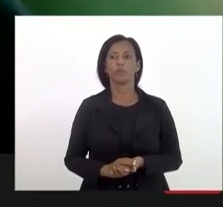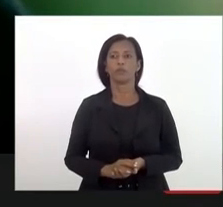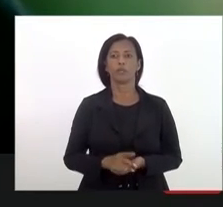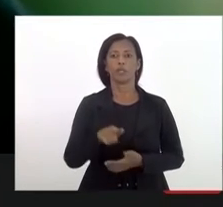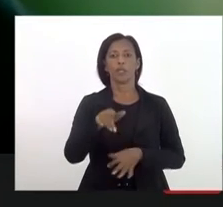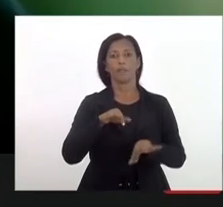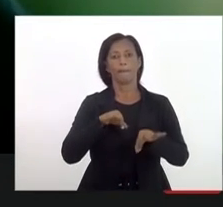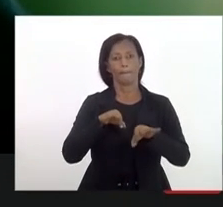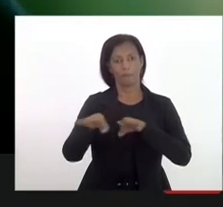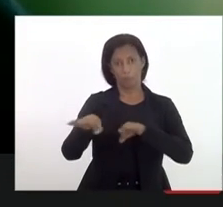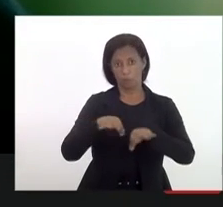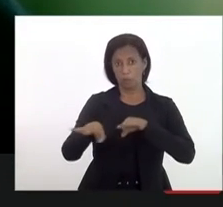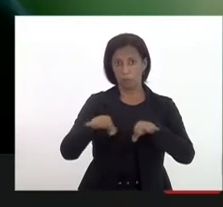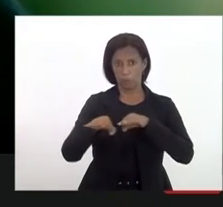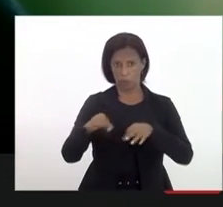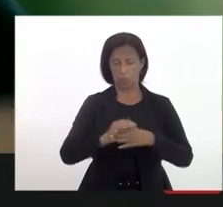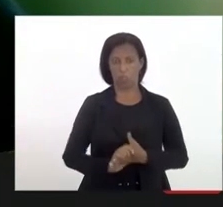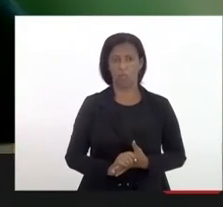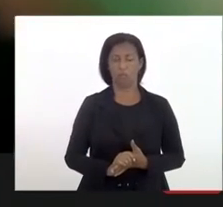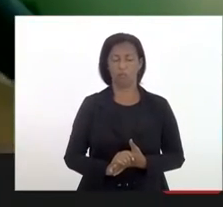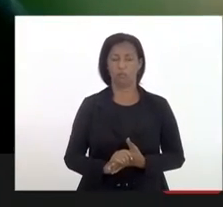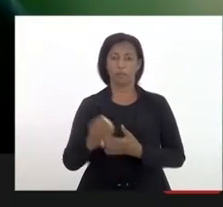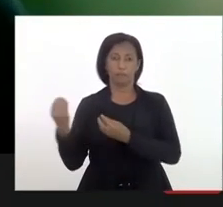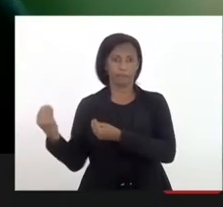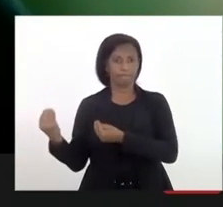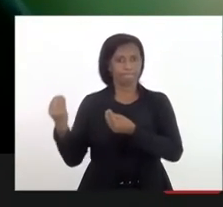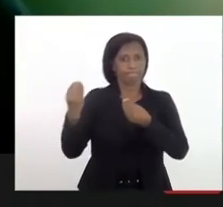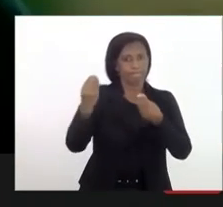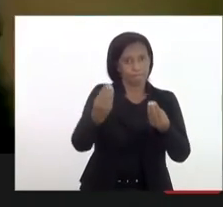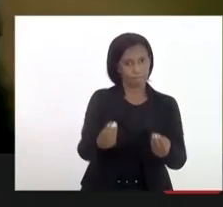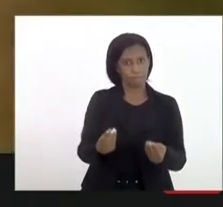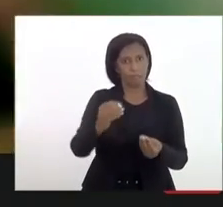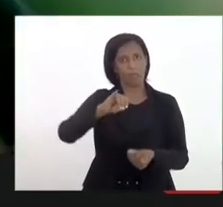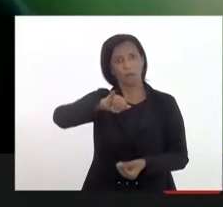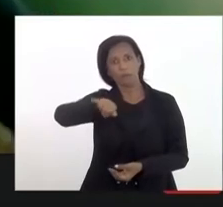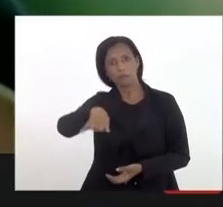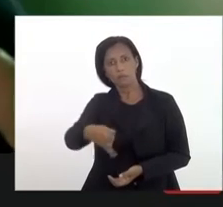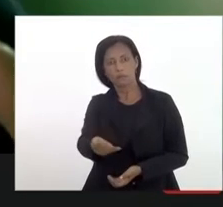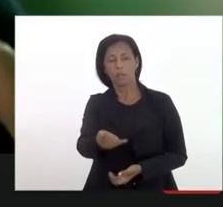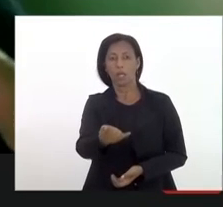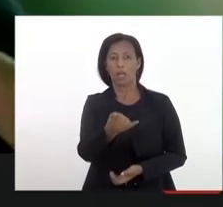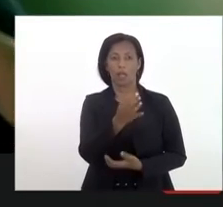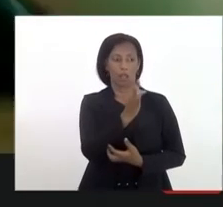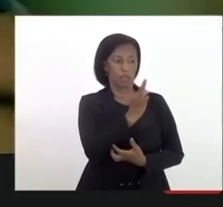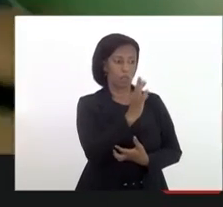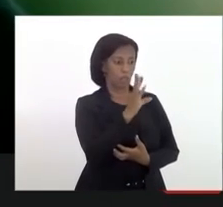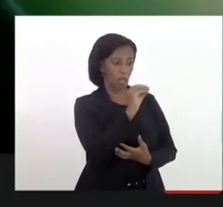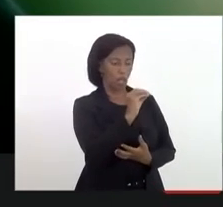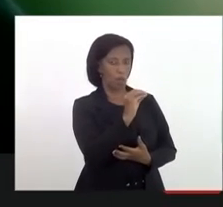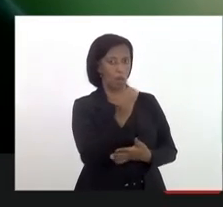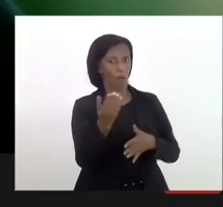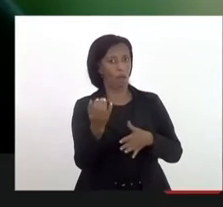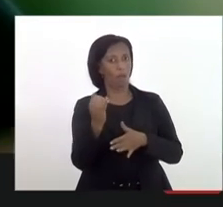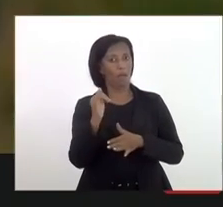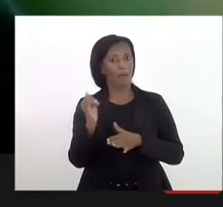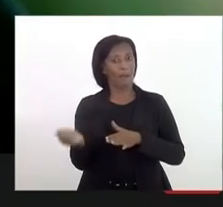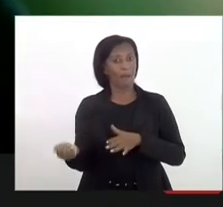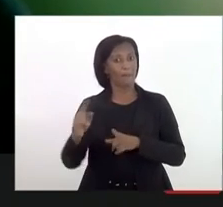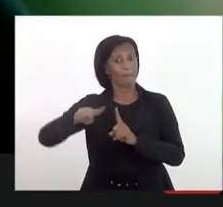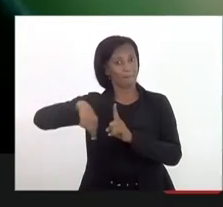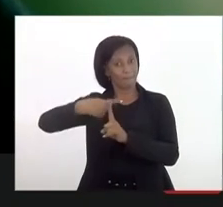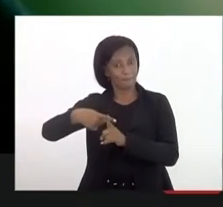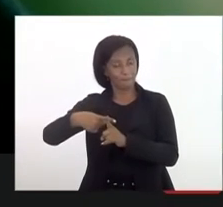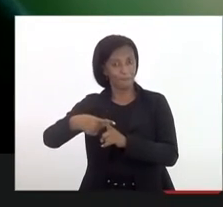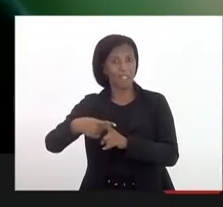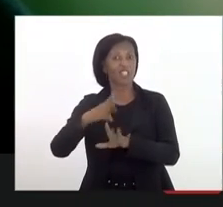esse projeto ele vai trazer um benefício, termoelétricas adicionais para aquela região, porque